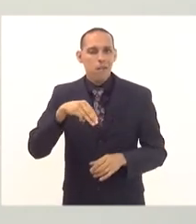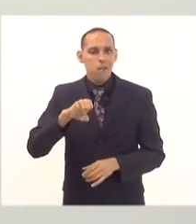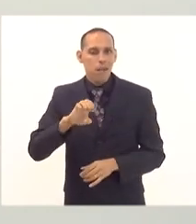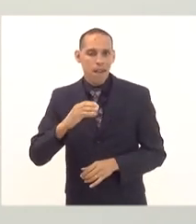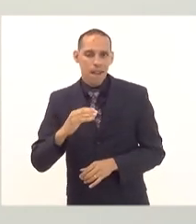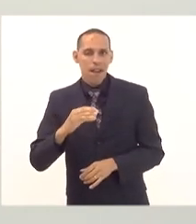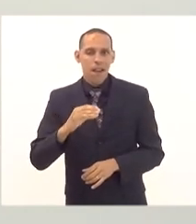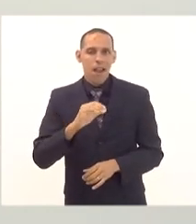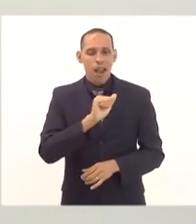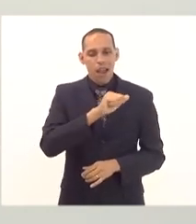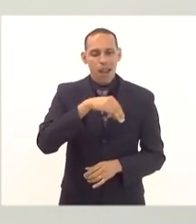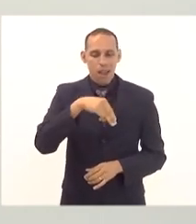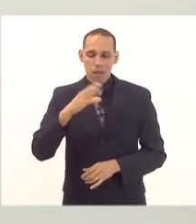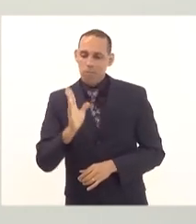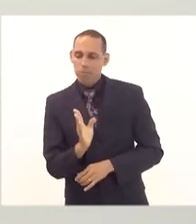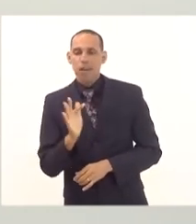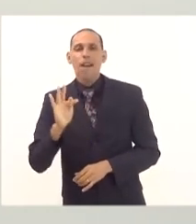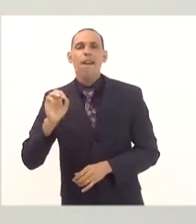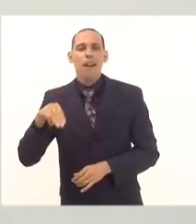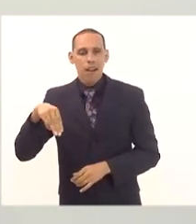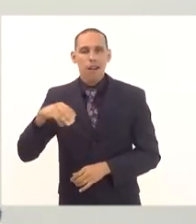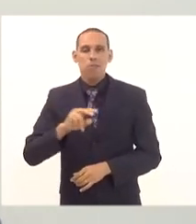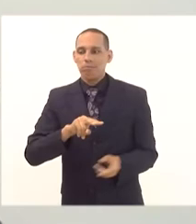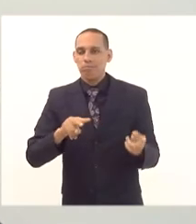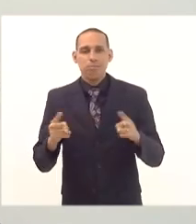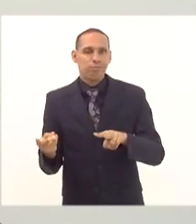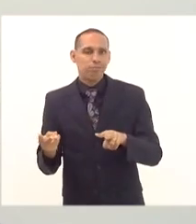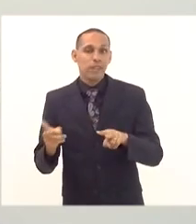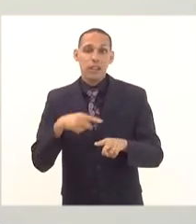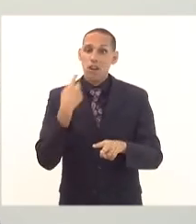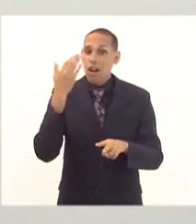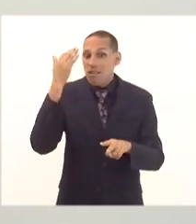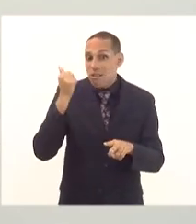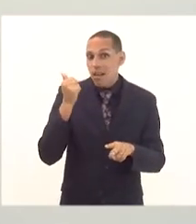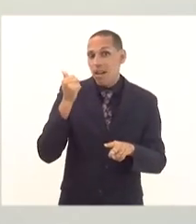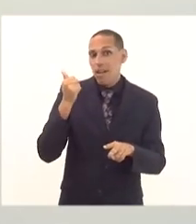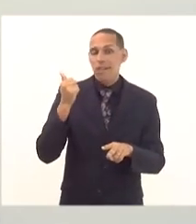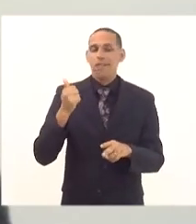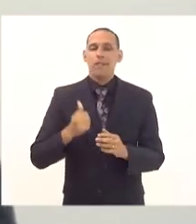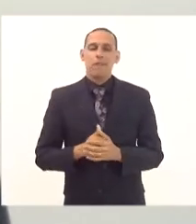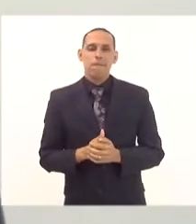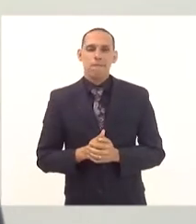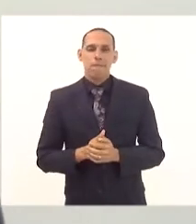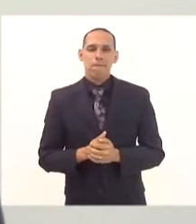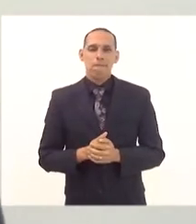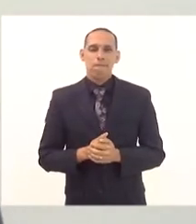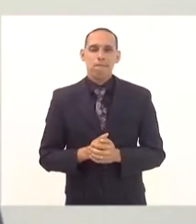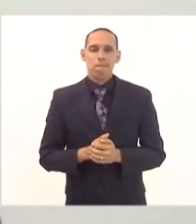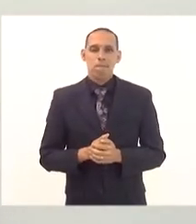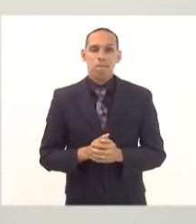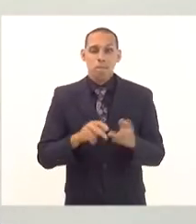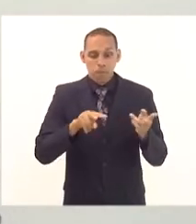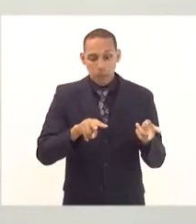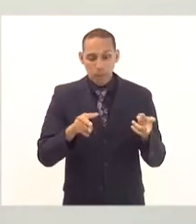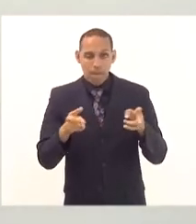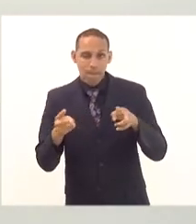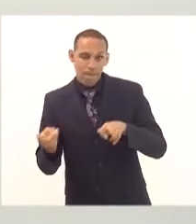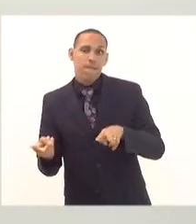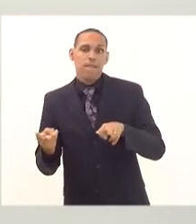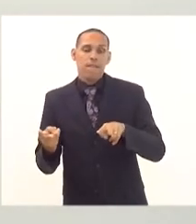é Jaime para FM e nós sabemos que em consequência em decorrência dessa migração